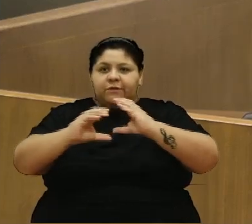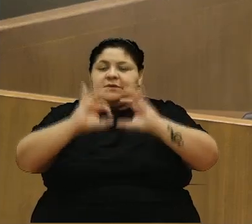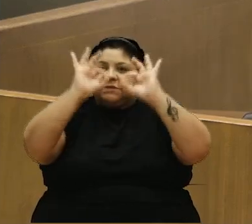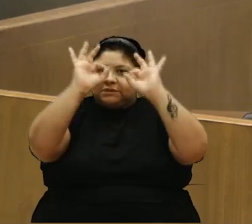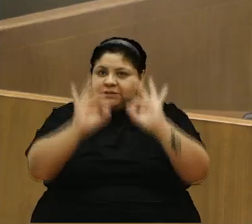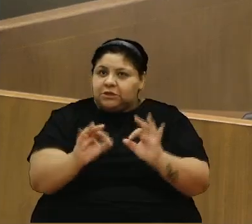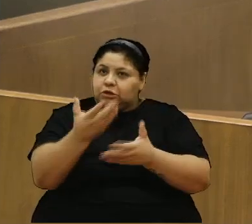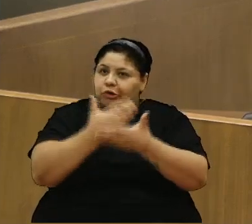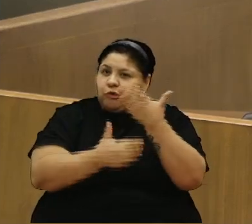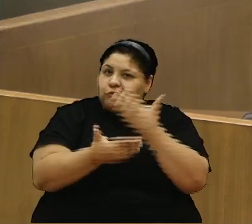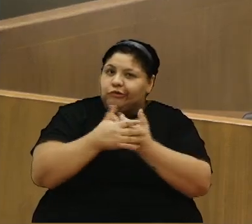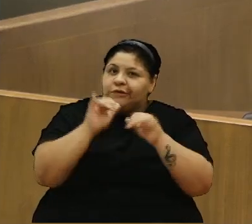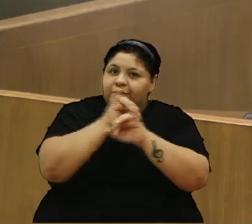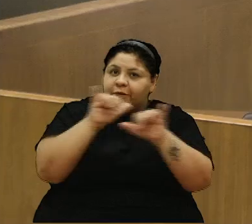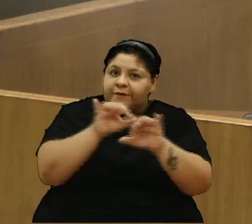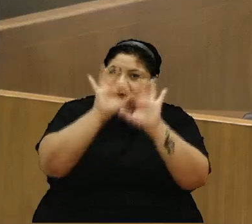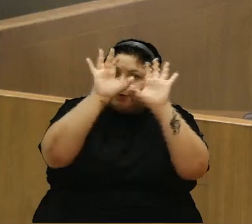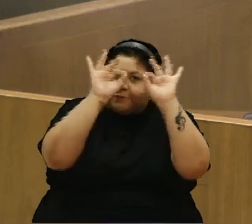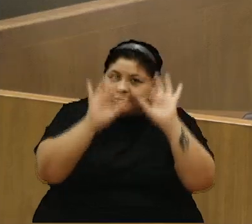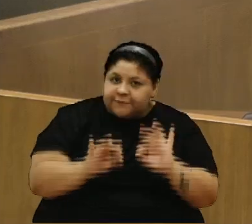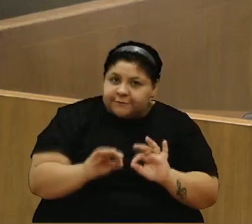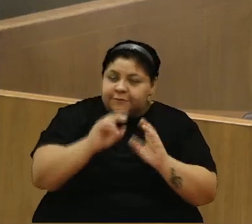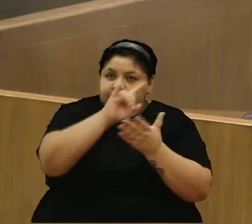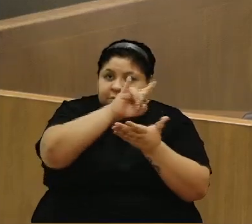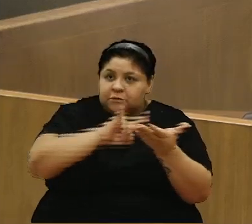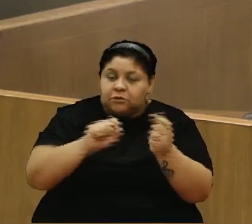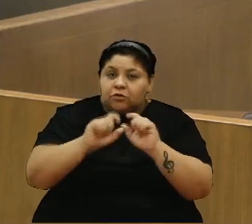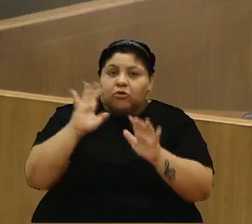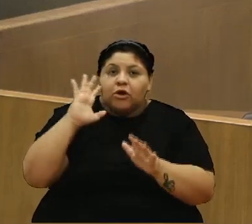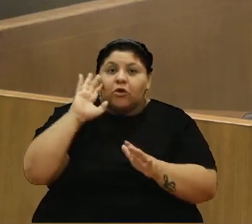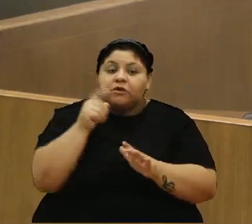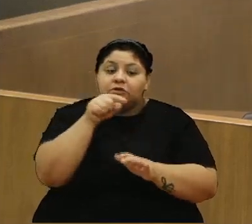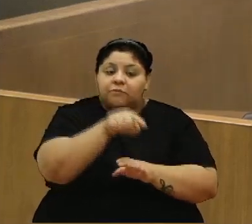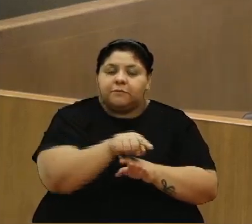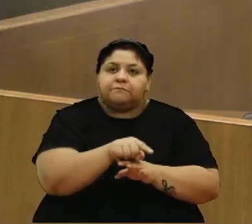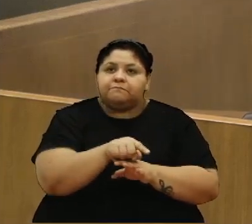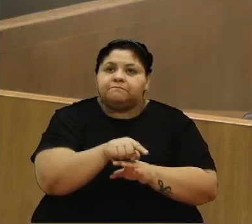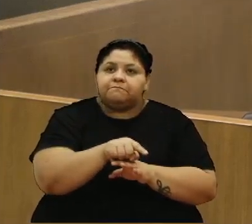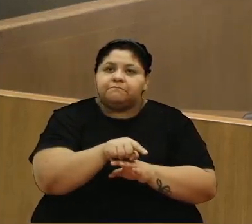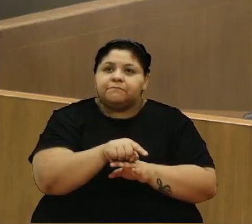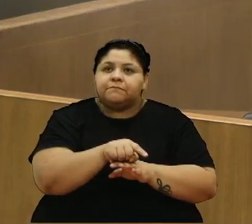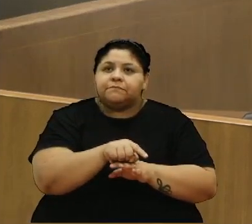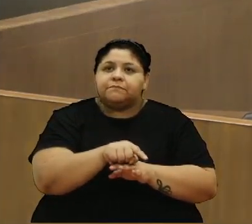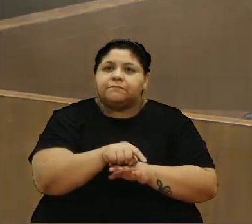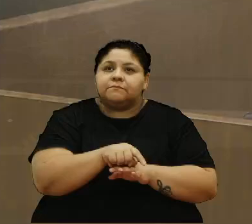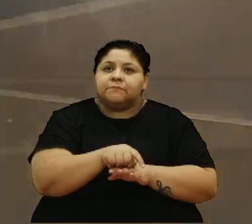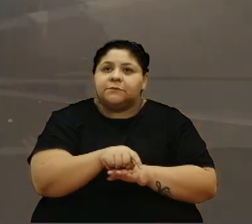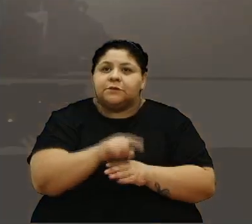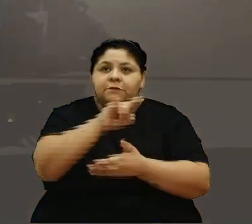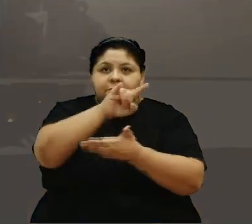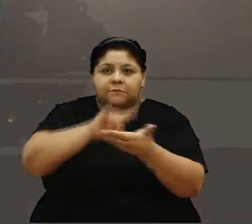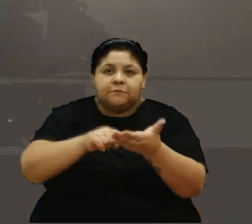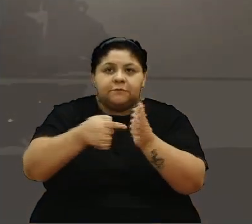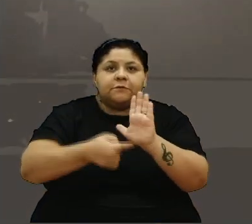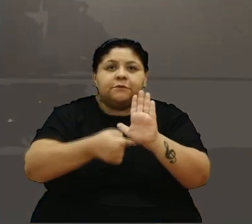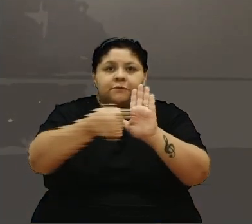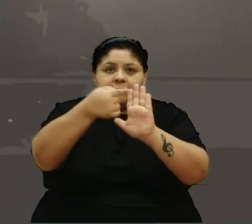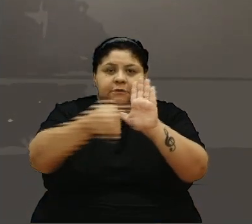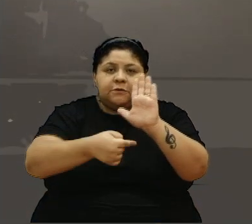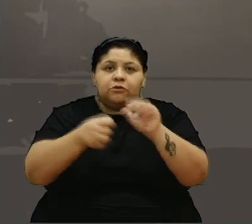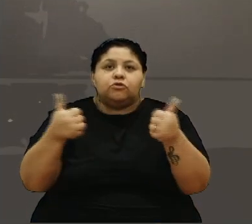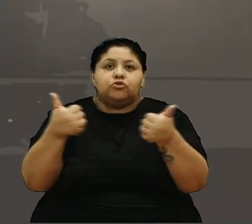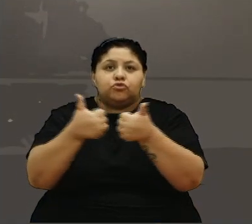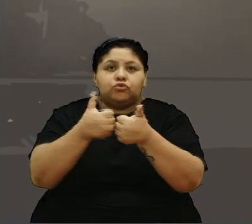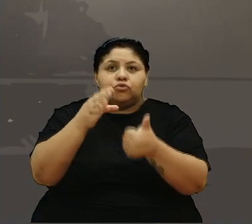com todas as informações, com esse documento do que vem acontecendo no Campos da Serra. Aqui, nesse documento, em parceria com o Coletivo